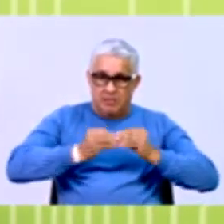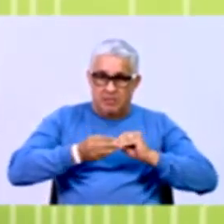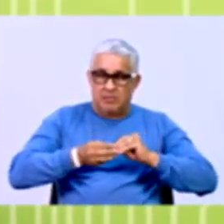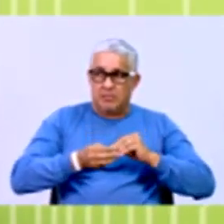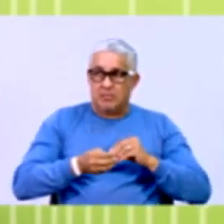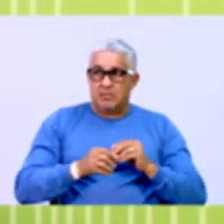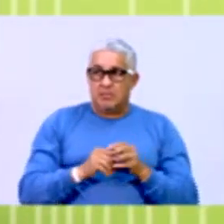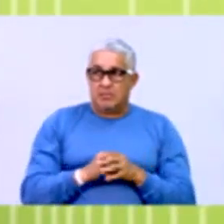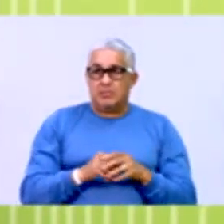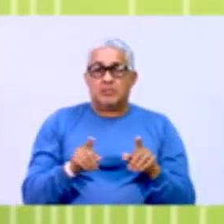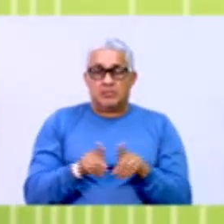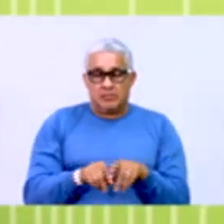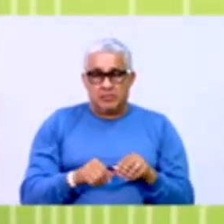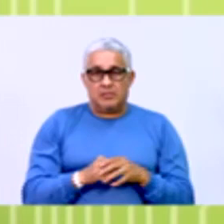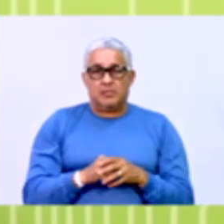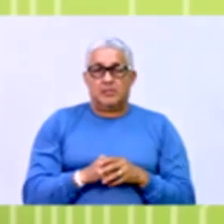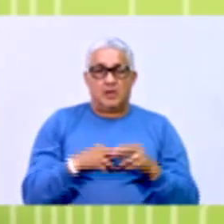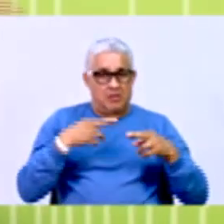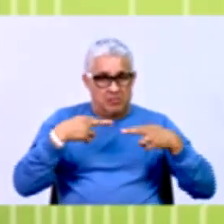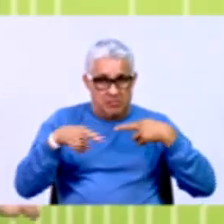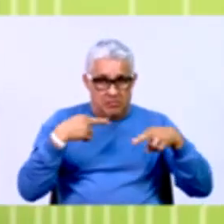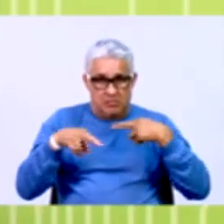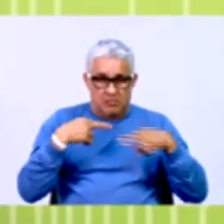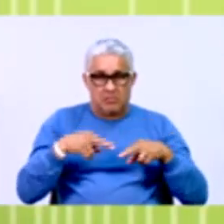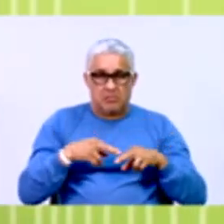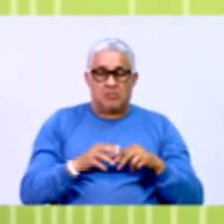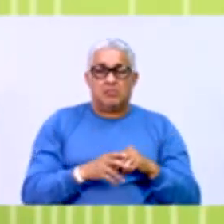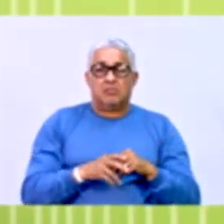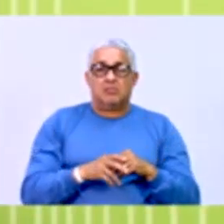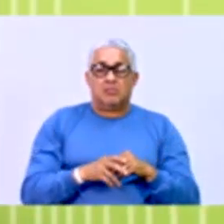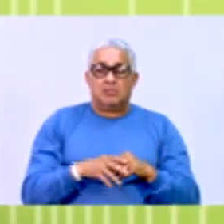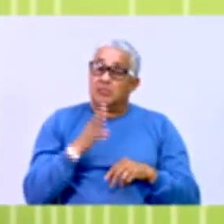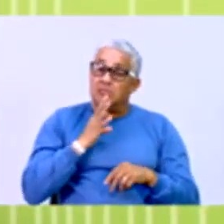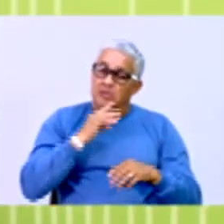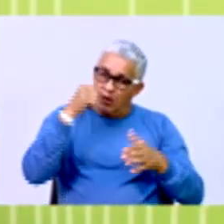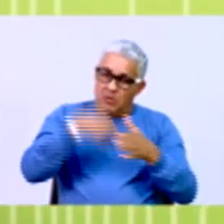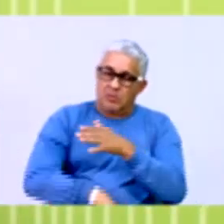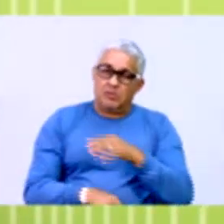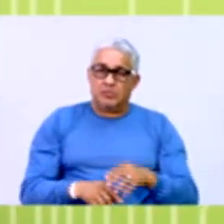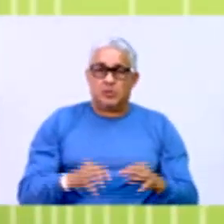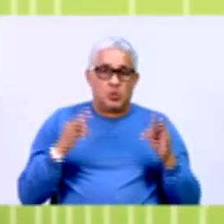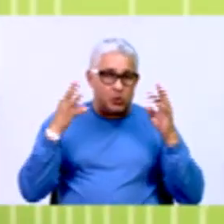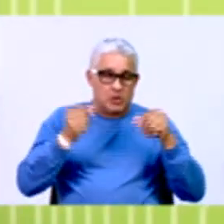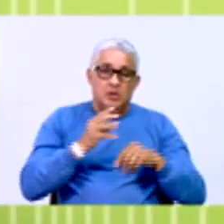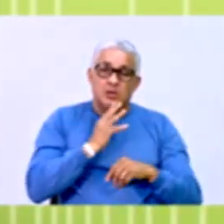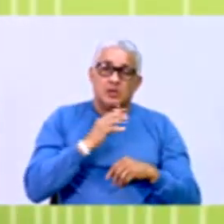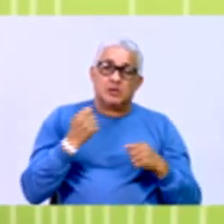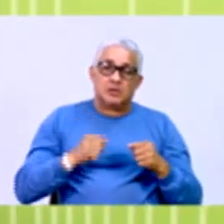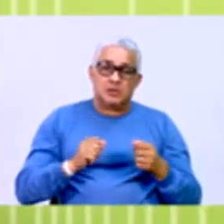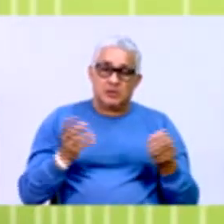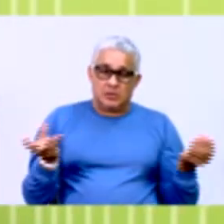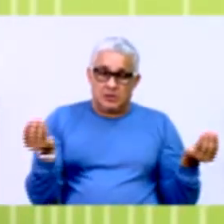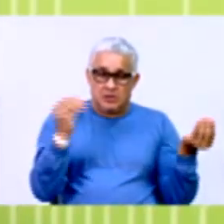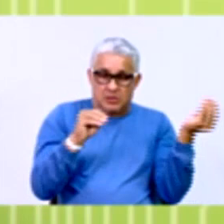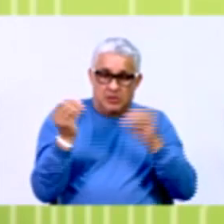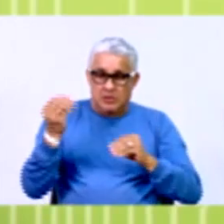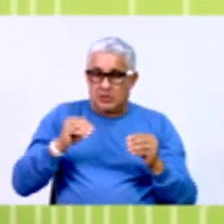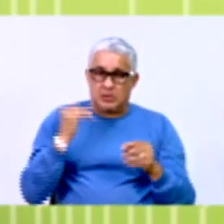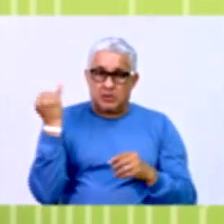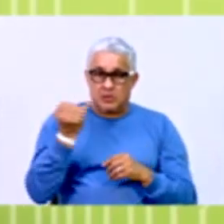né? Ou conhecedoras profundas de redes, de infraestrutura. Então, todo esse conhecimento ele é agregado. O importante é